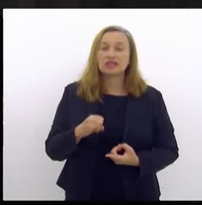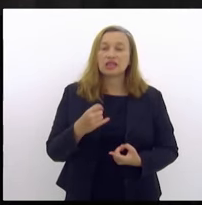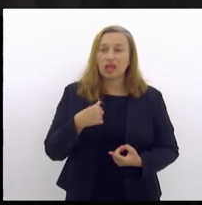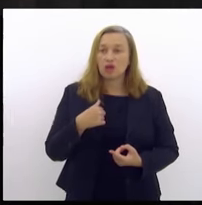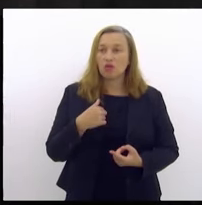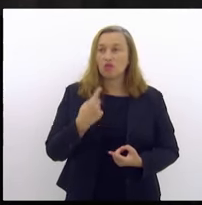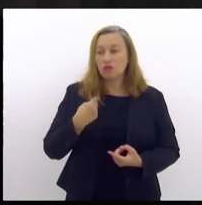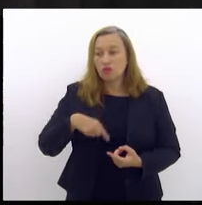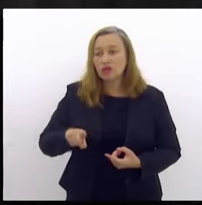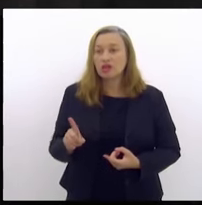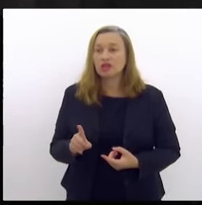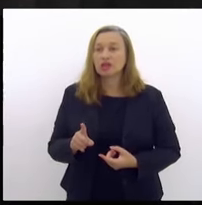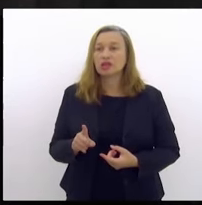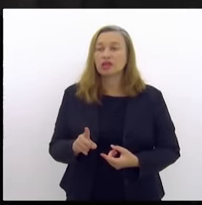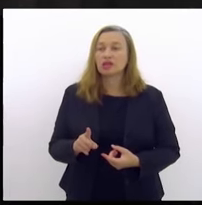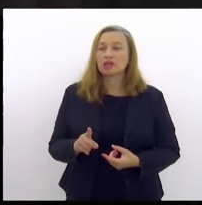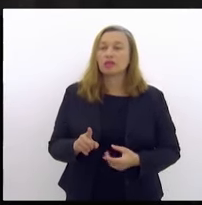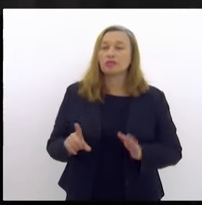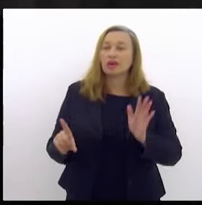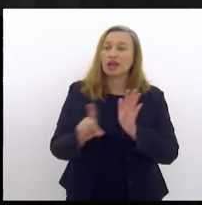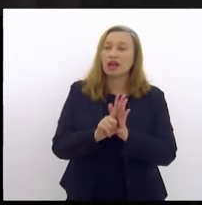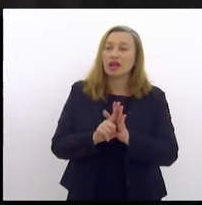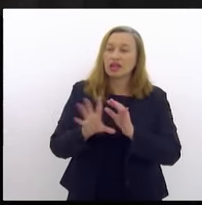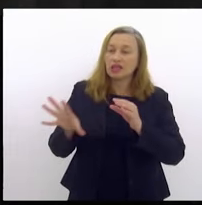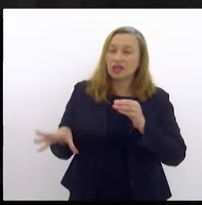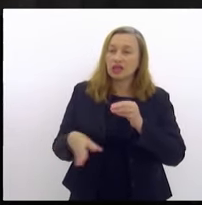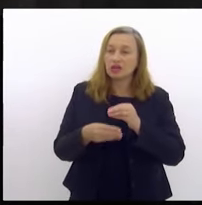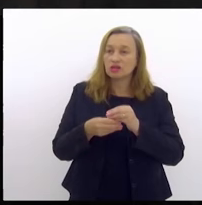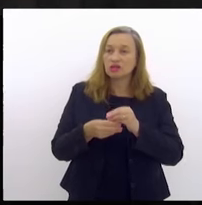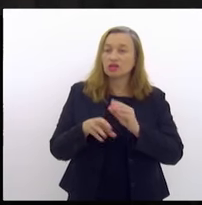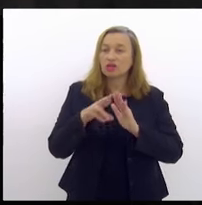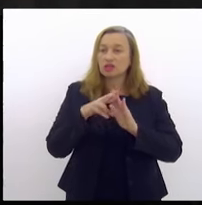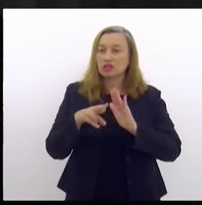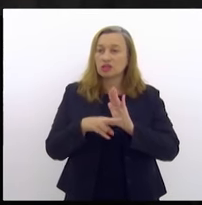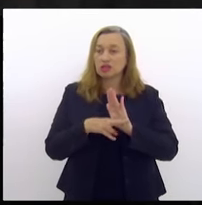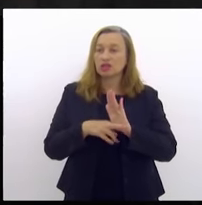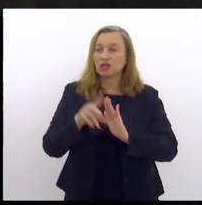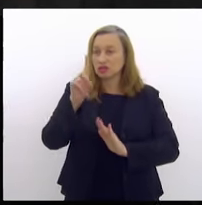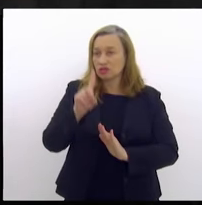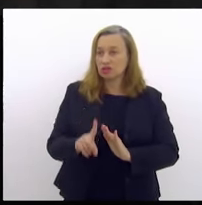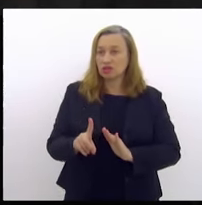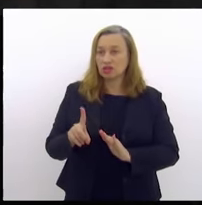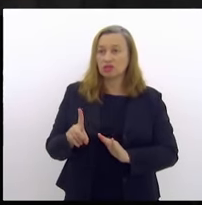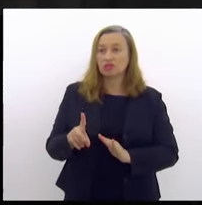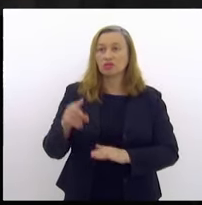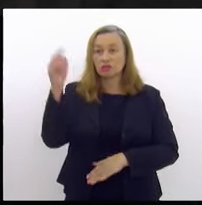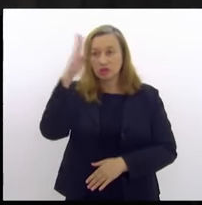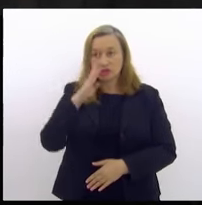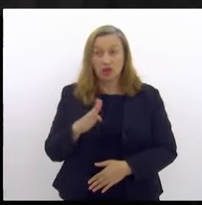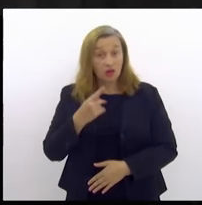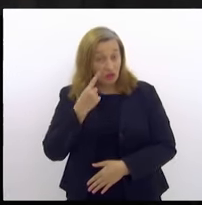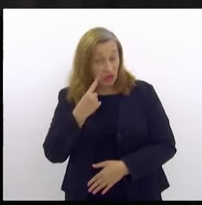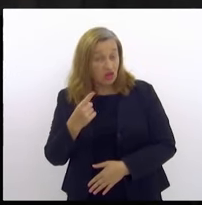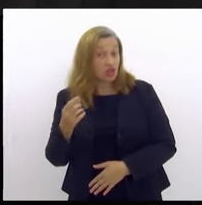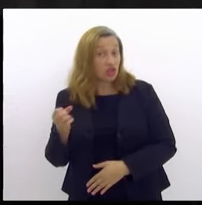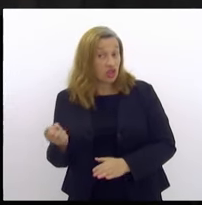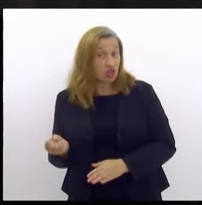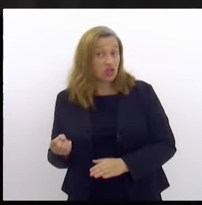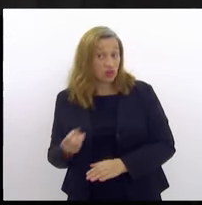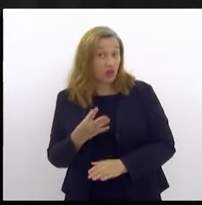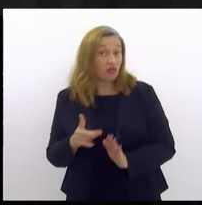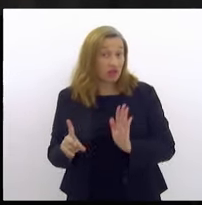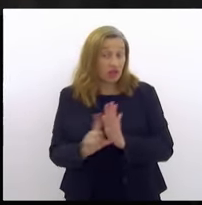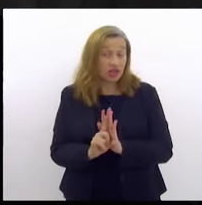recorrer à lei da introdução às normas do direito brasileiro, olha que lei novinha,